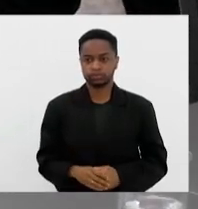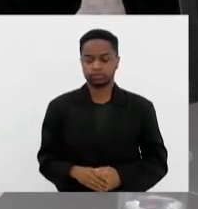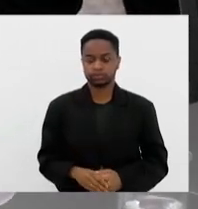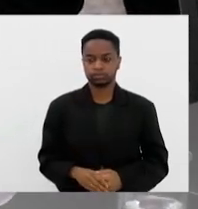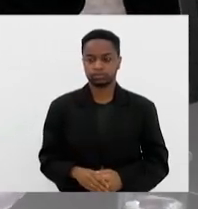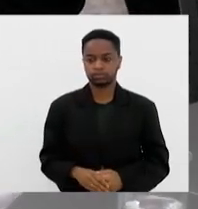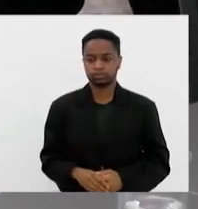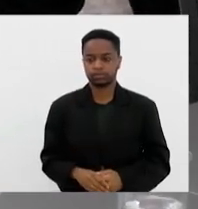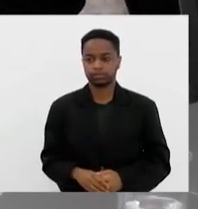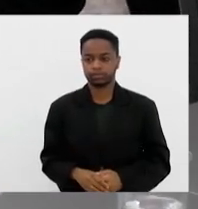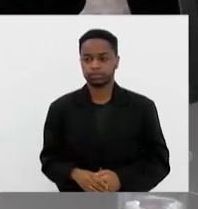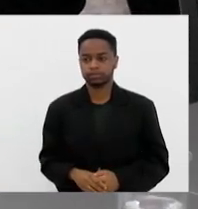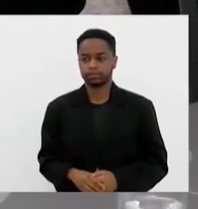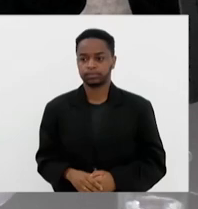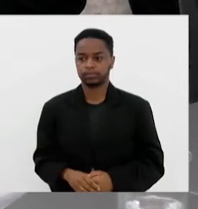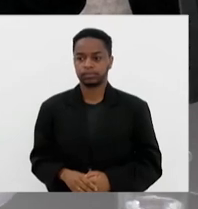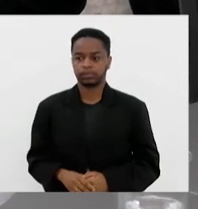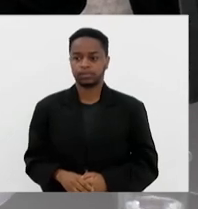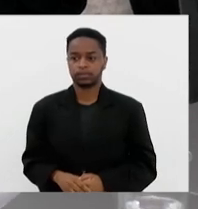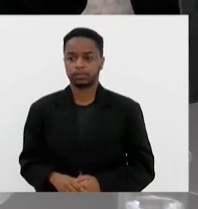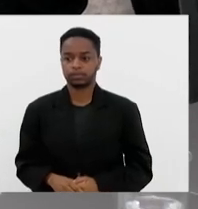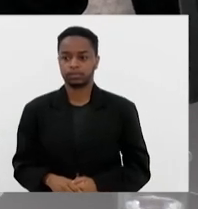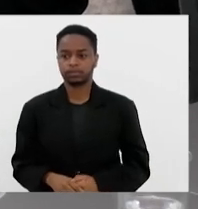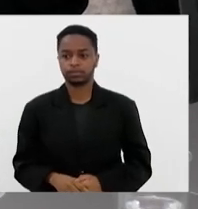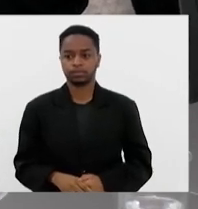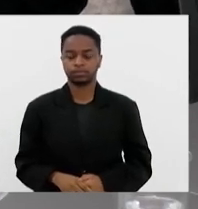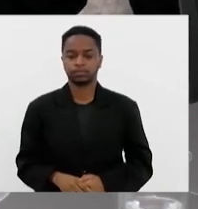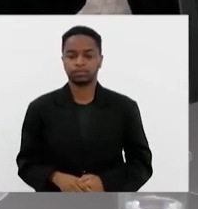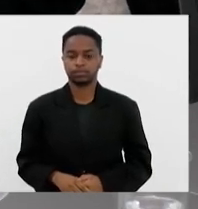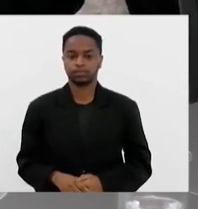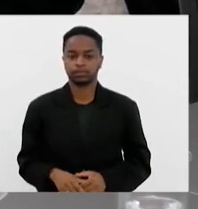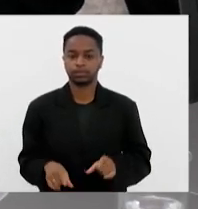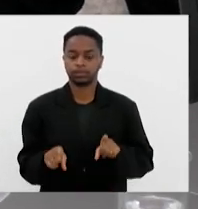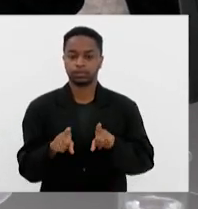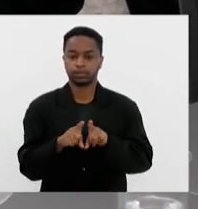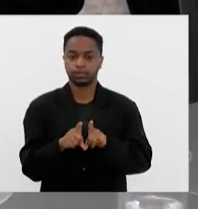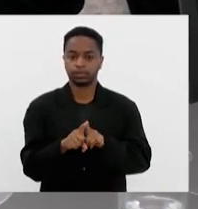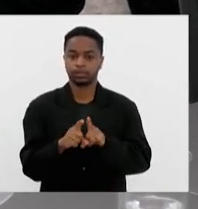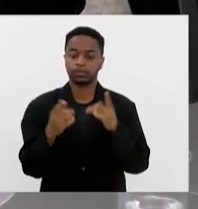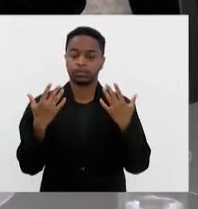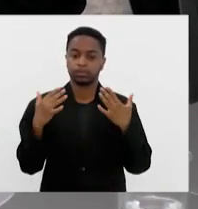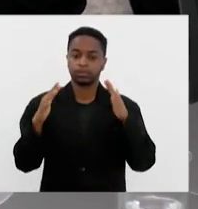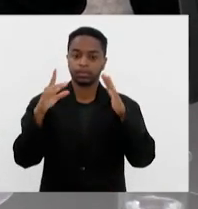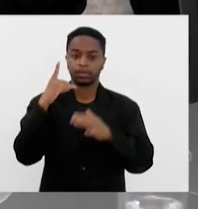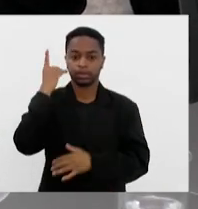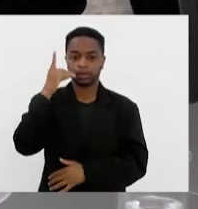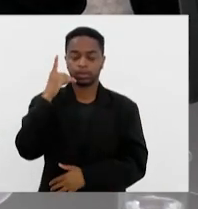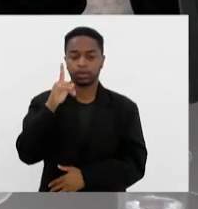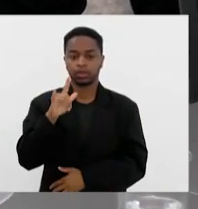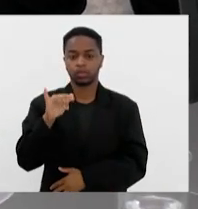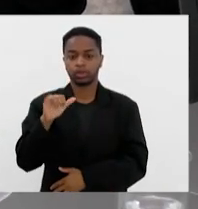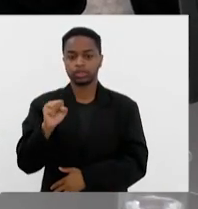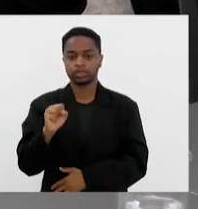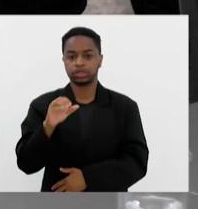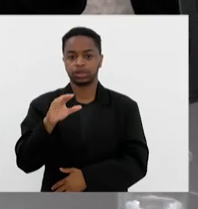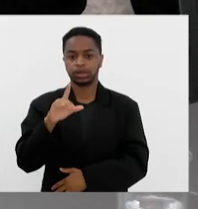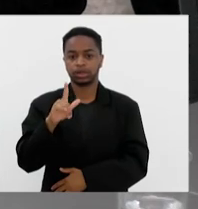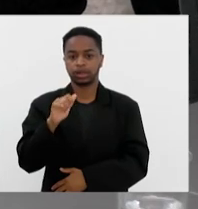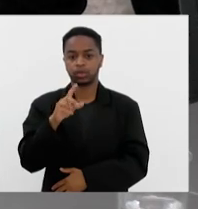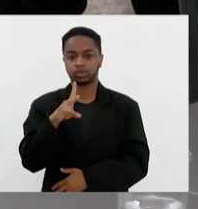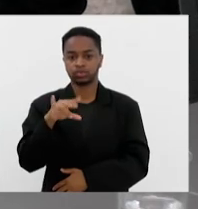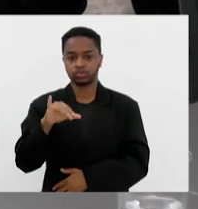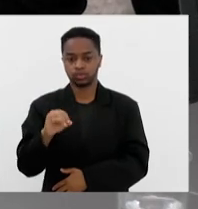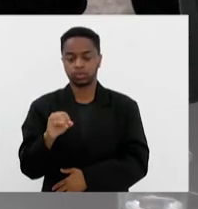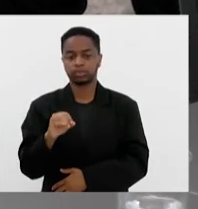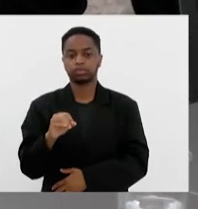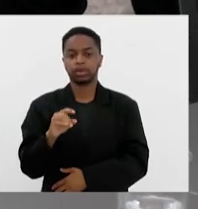pelo projeto. Aliás, fazer aqui um reconhecimento do deputado Luiz Cláudio, é um bom colega aí do partido,